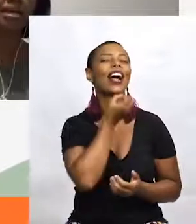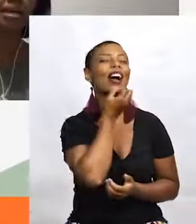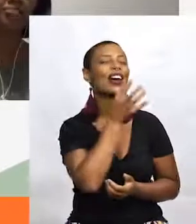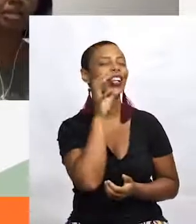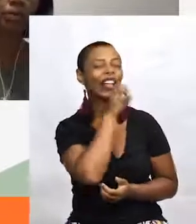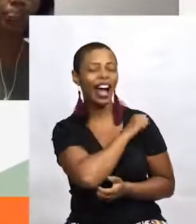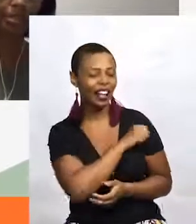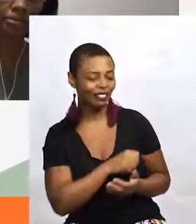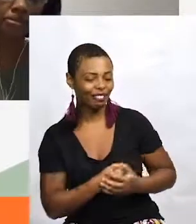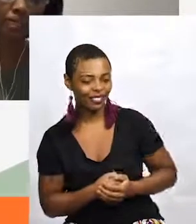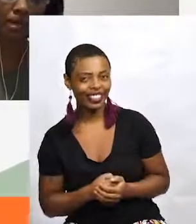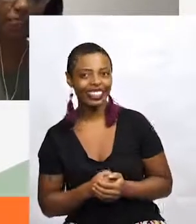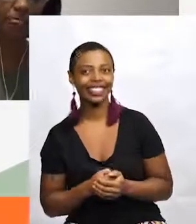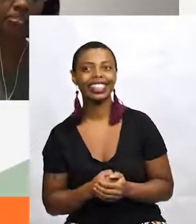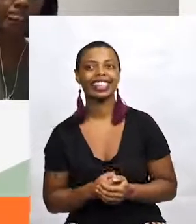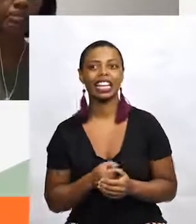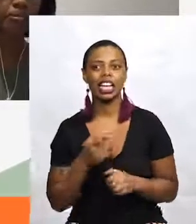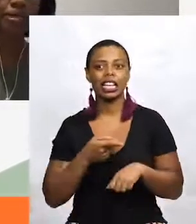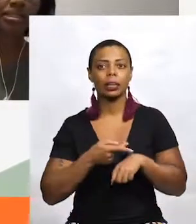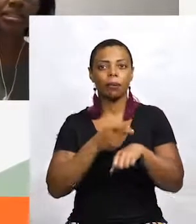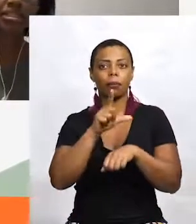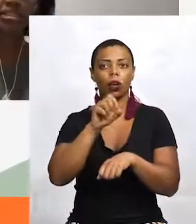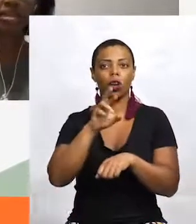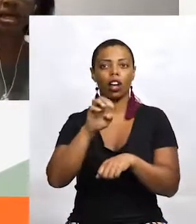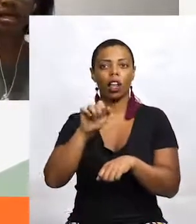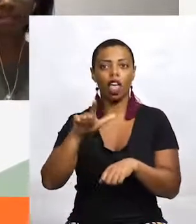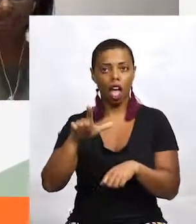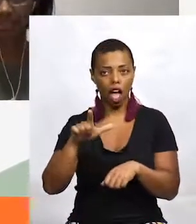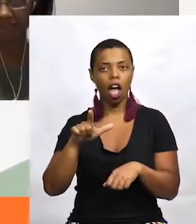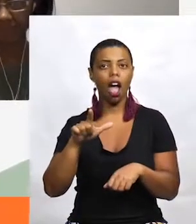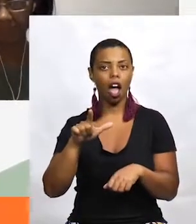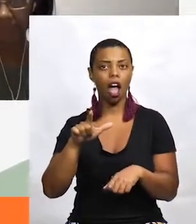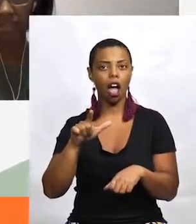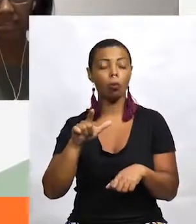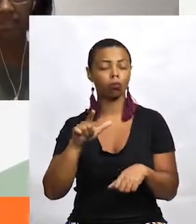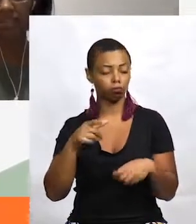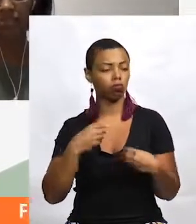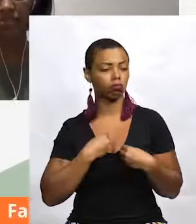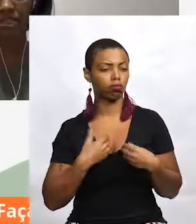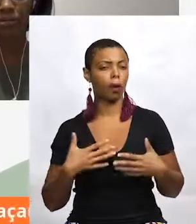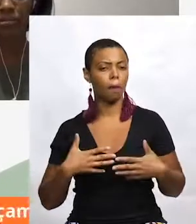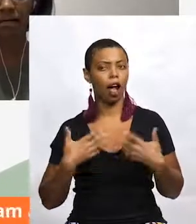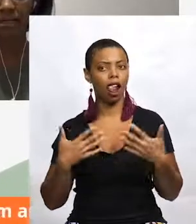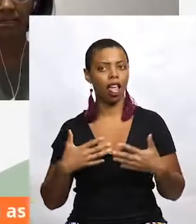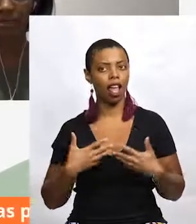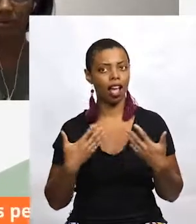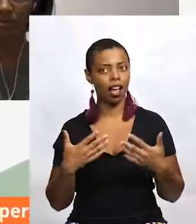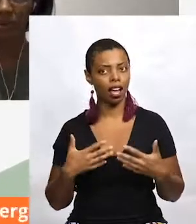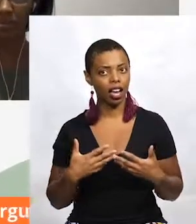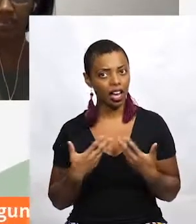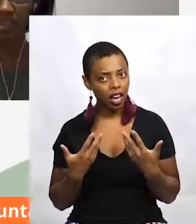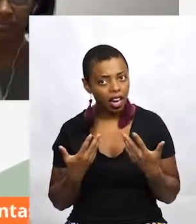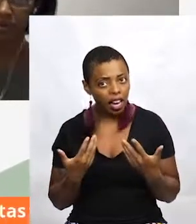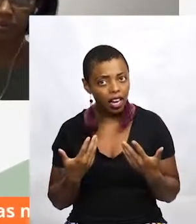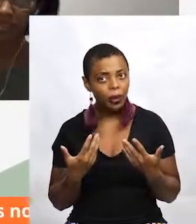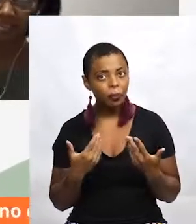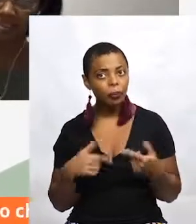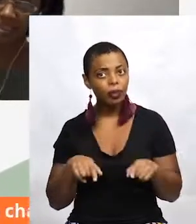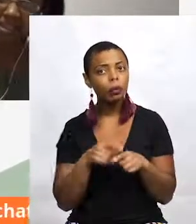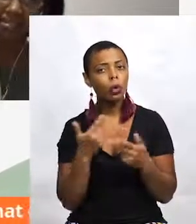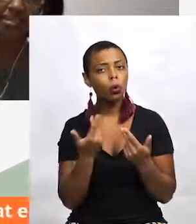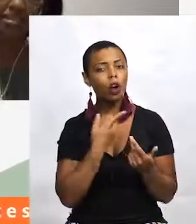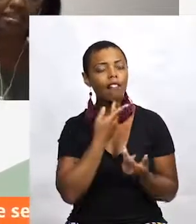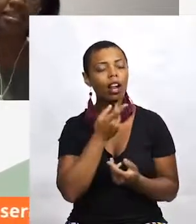rapidinho. O prêmio L'Oréal para mim foi uma grande alegria. Tá? E foi uma, como eu falei para vocês, foi